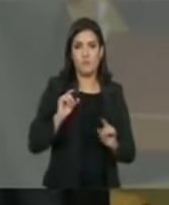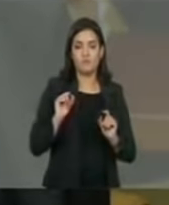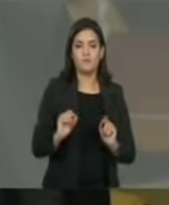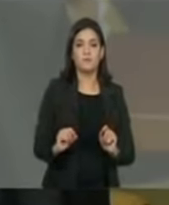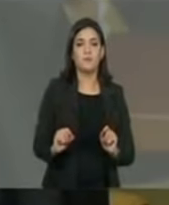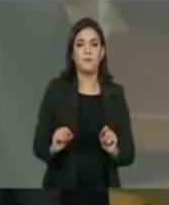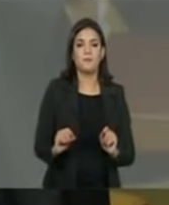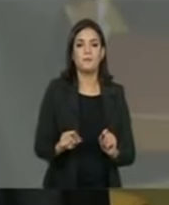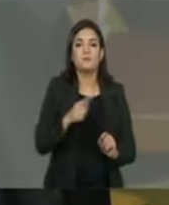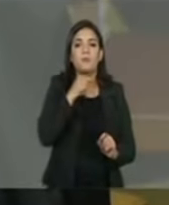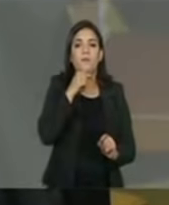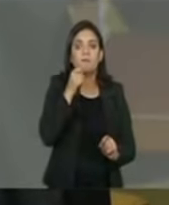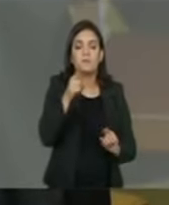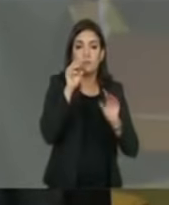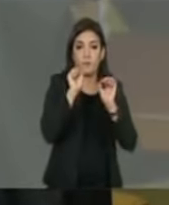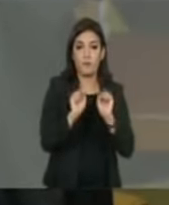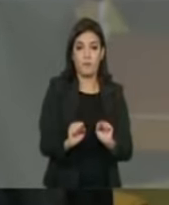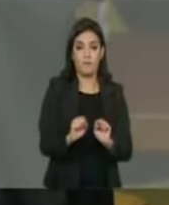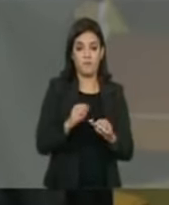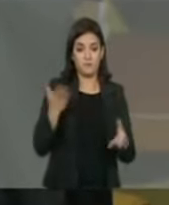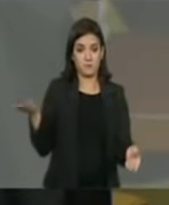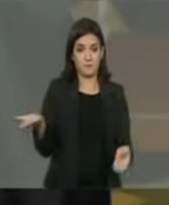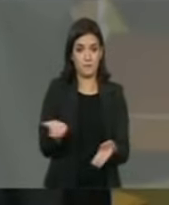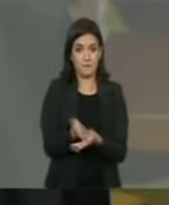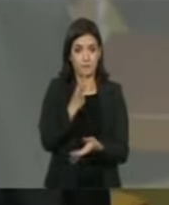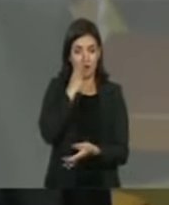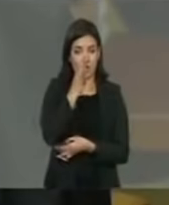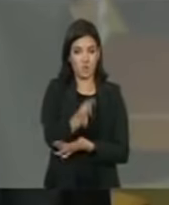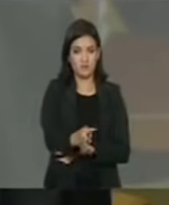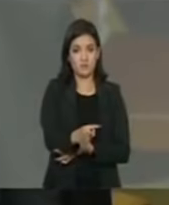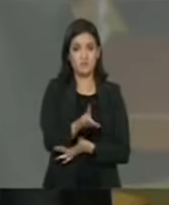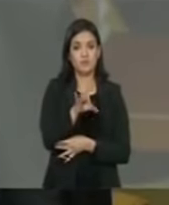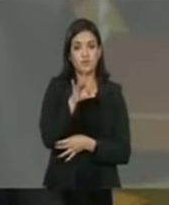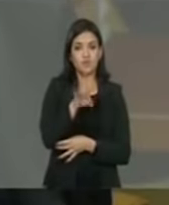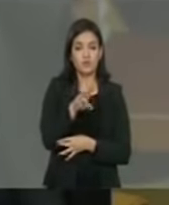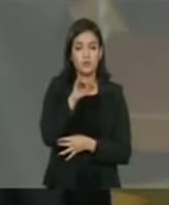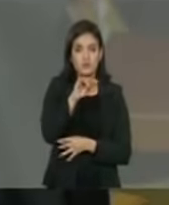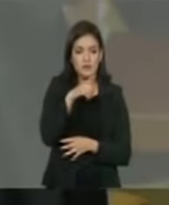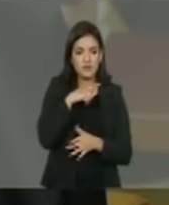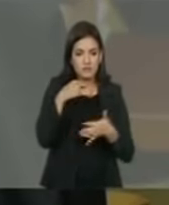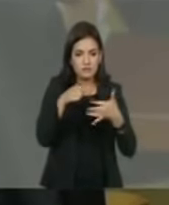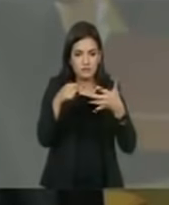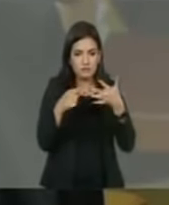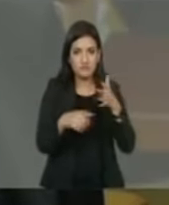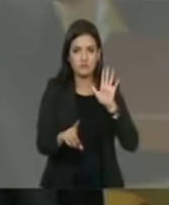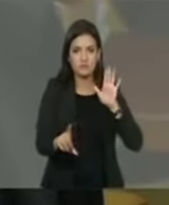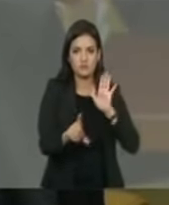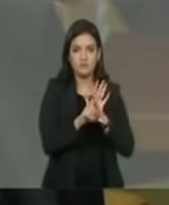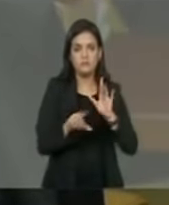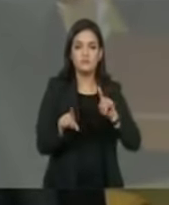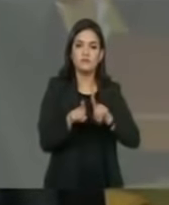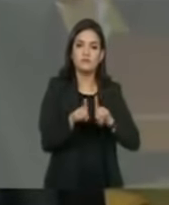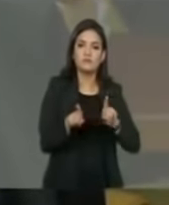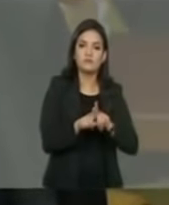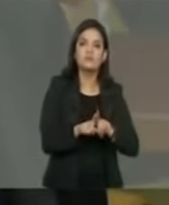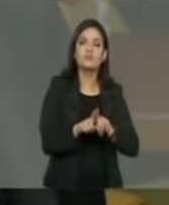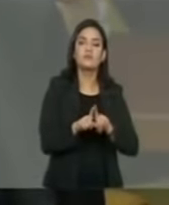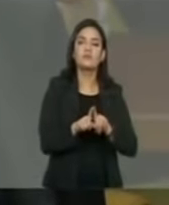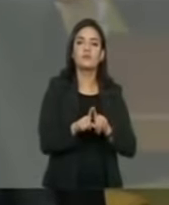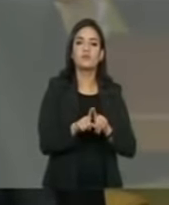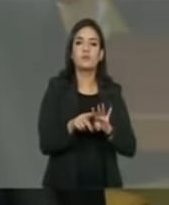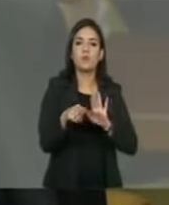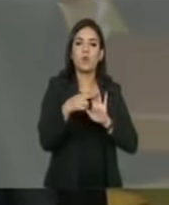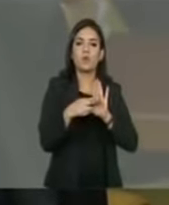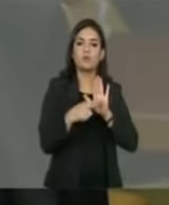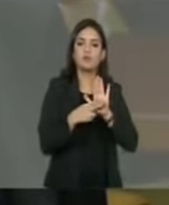ninguém pode ser processado a não ser nos casos previstos pela lei e de acordo com as formas que ela prescreve